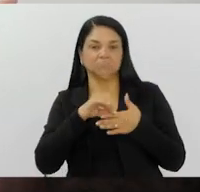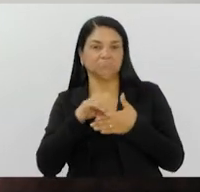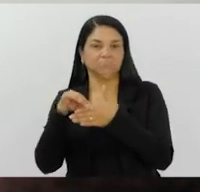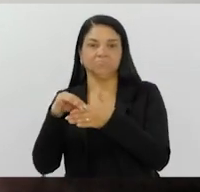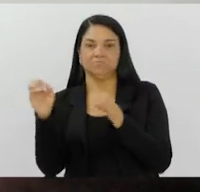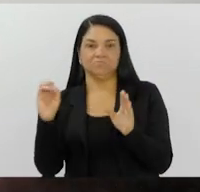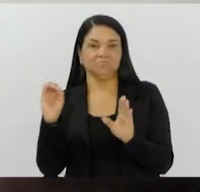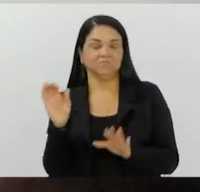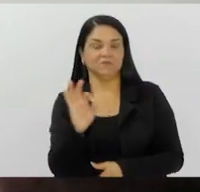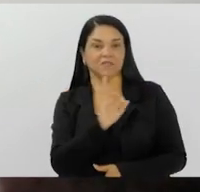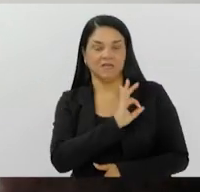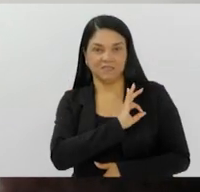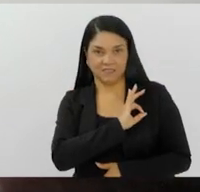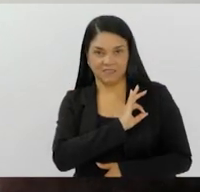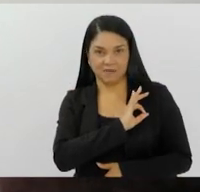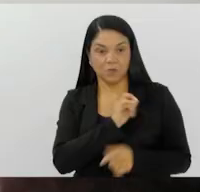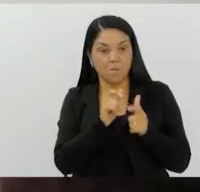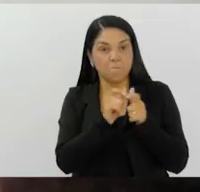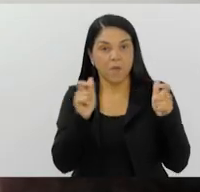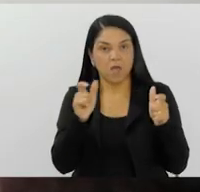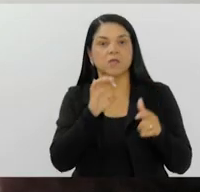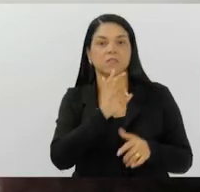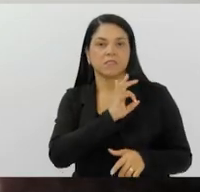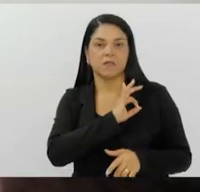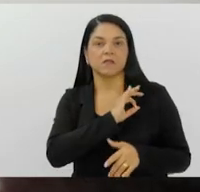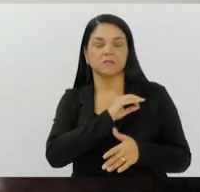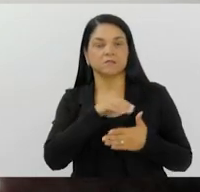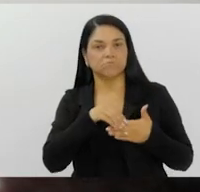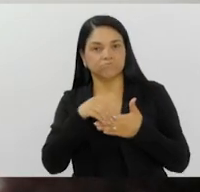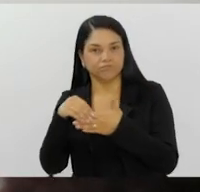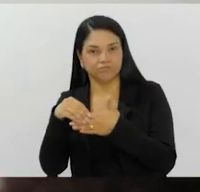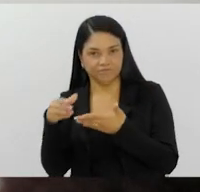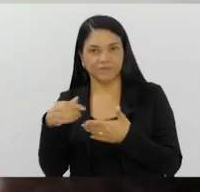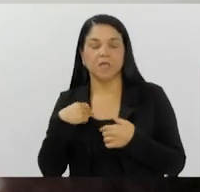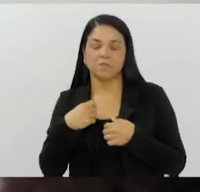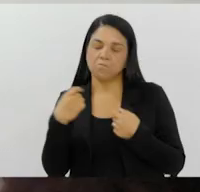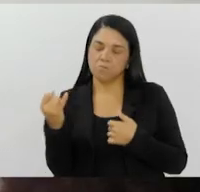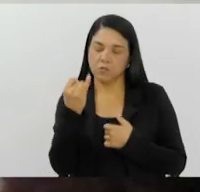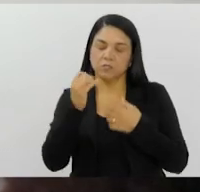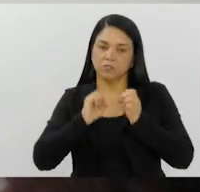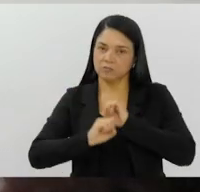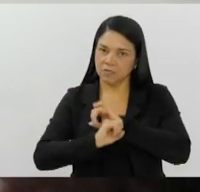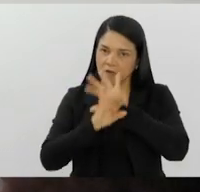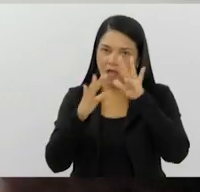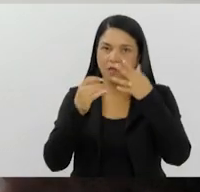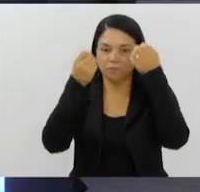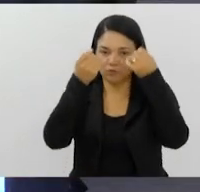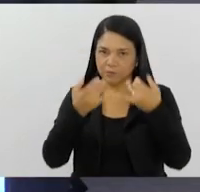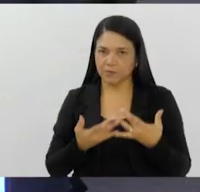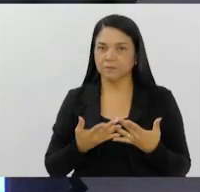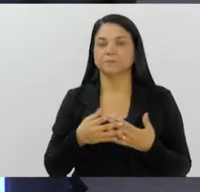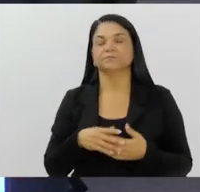delegacia Então acho até importante esclarecer isso beleza